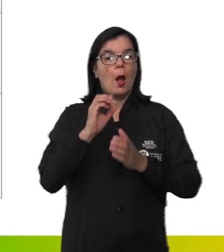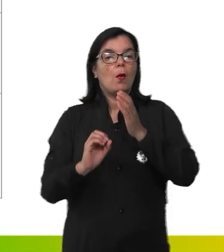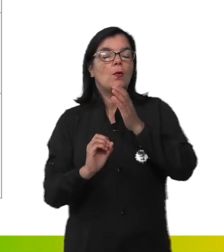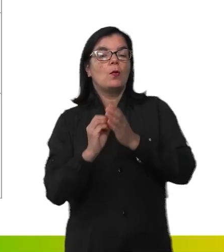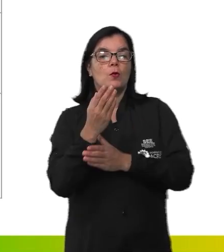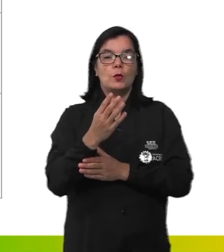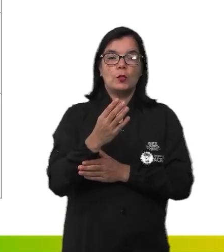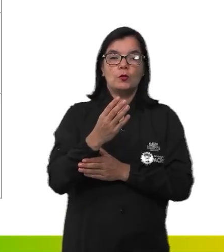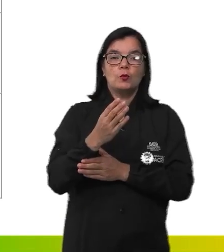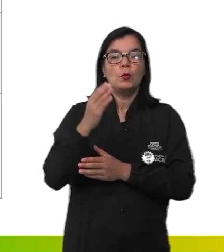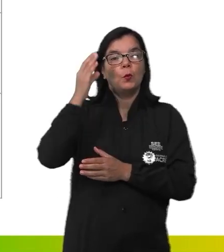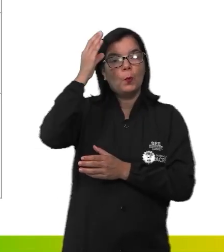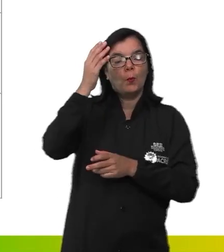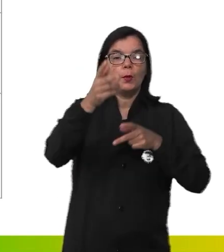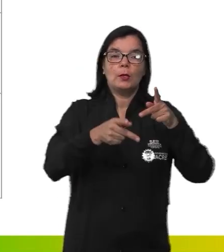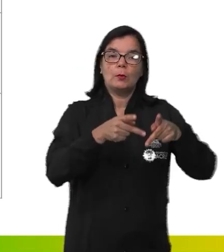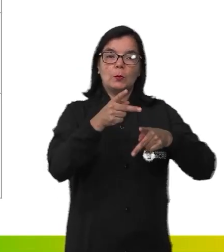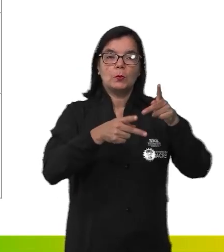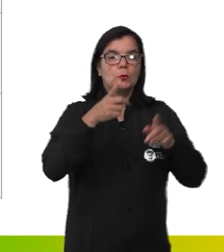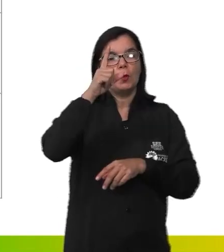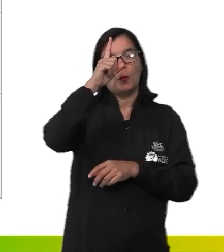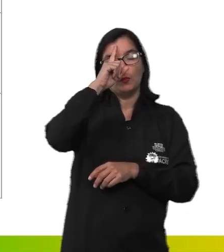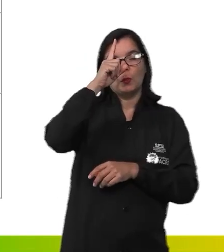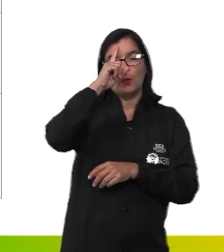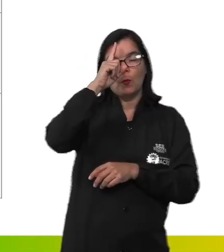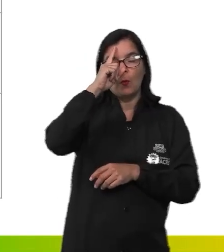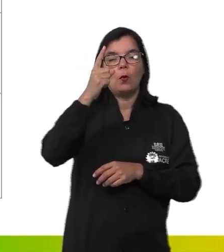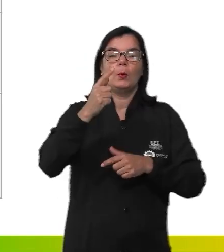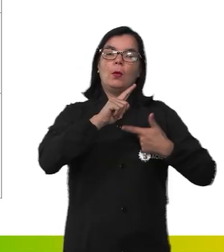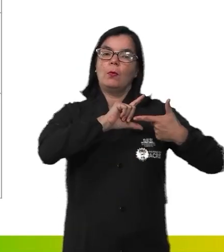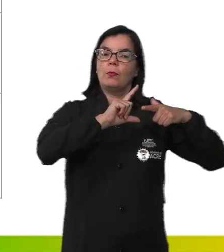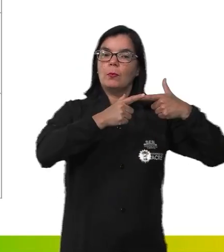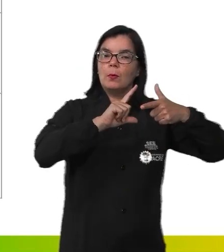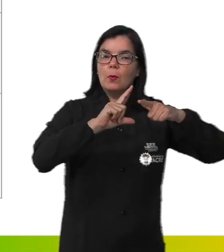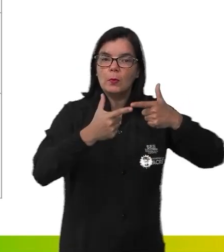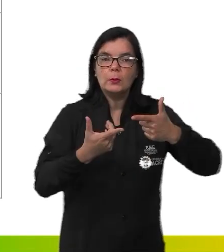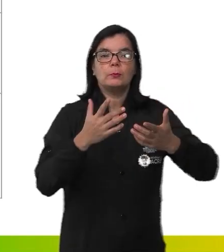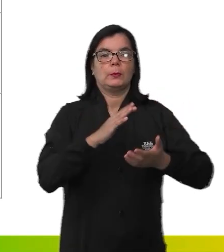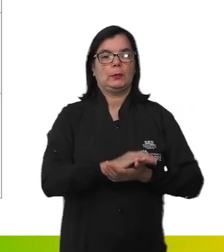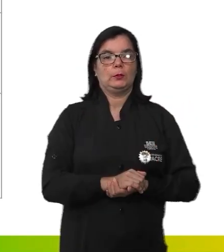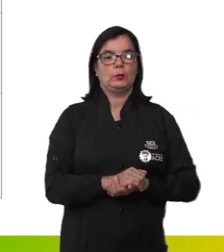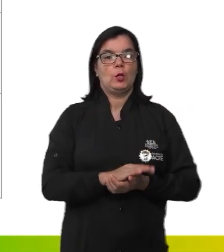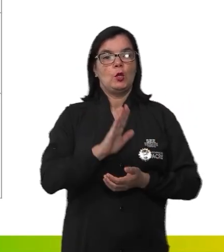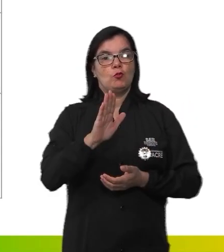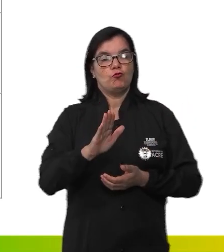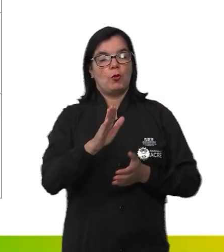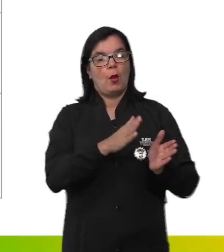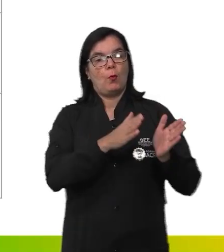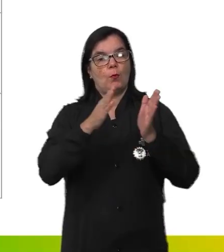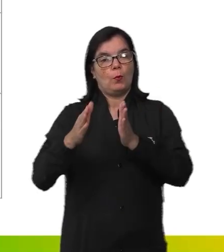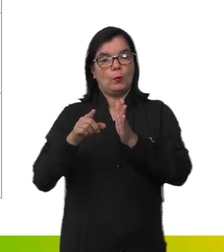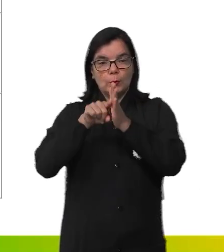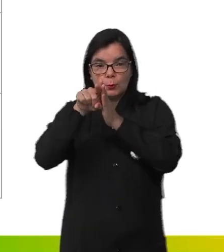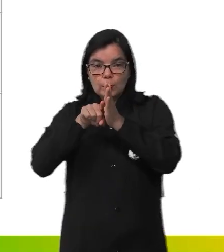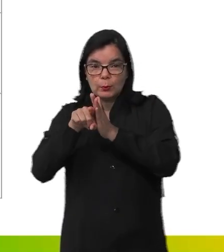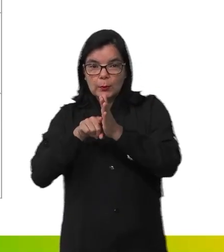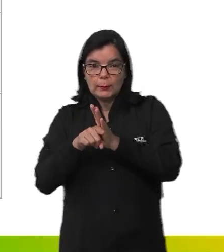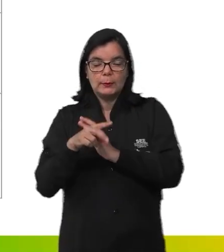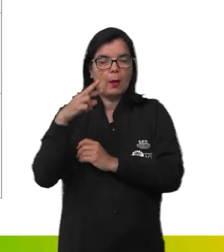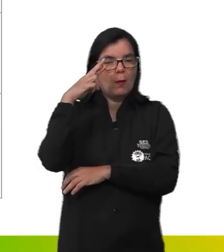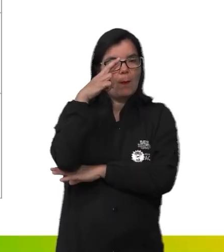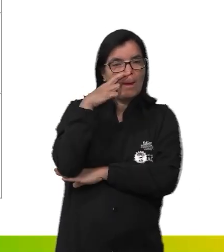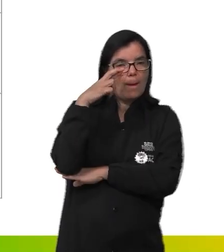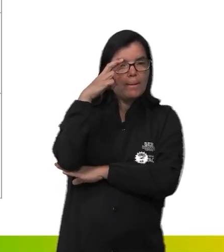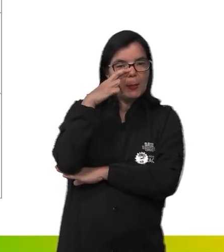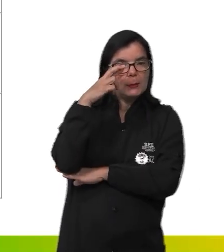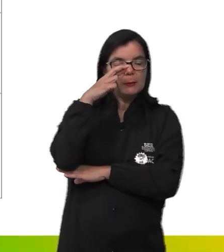origem do conhecimento popular é cotidiano, através de tradição, senso comum. Já o conhecimento científico é através da